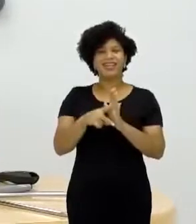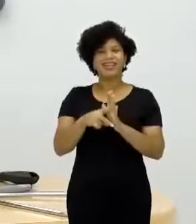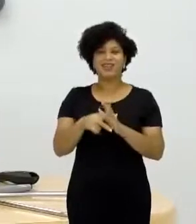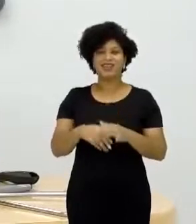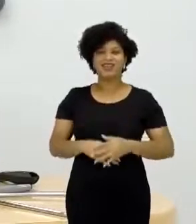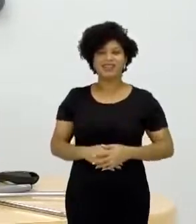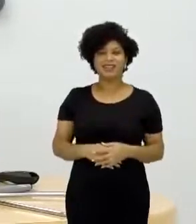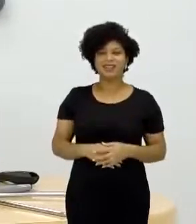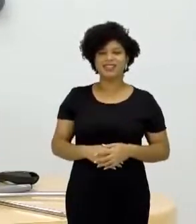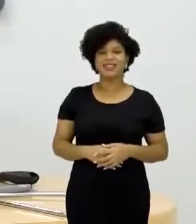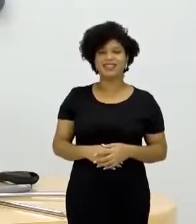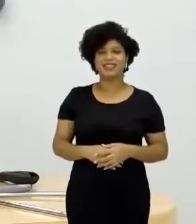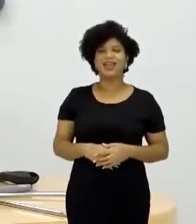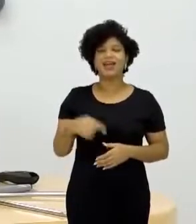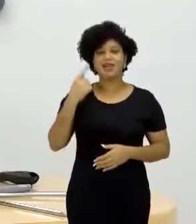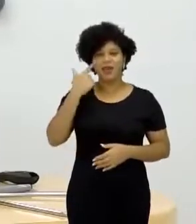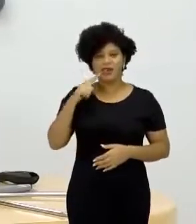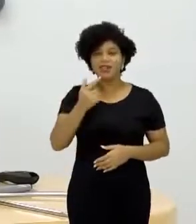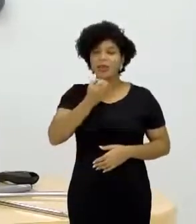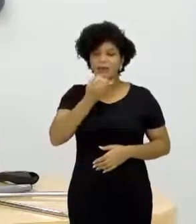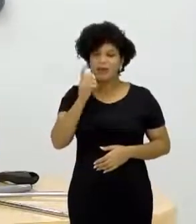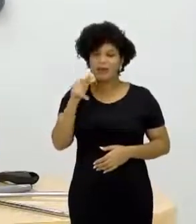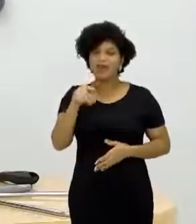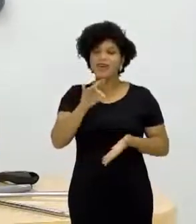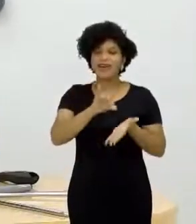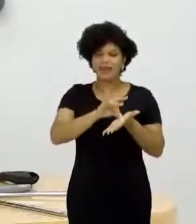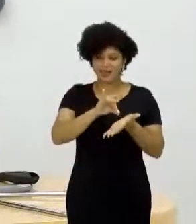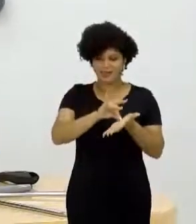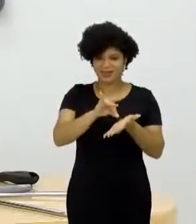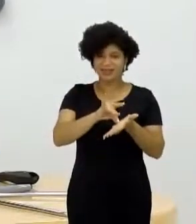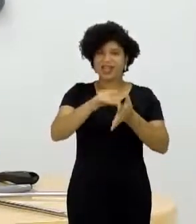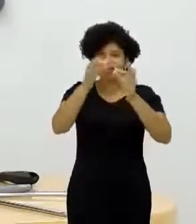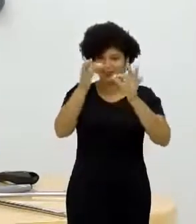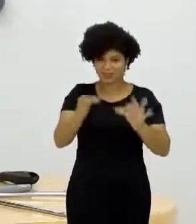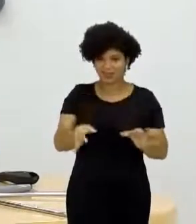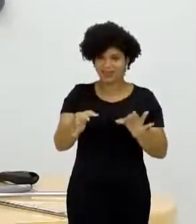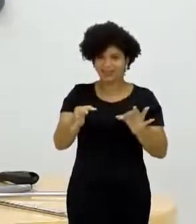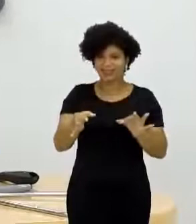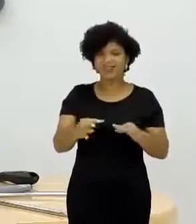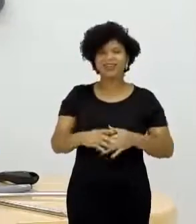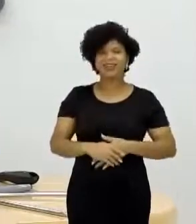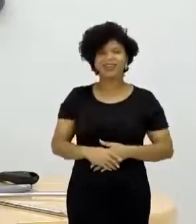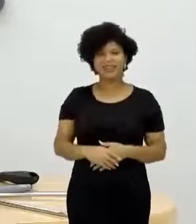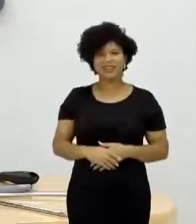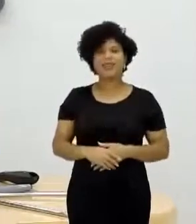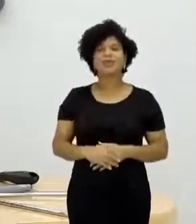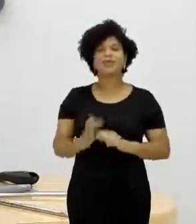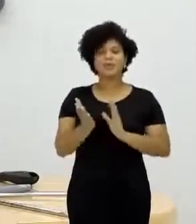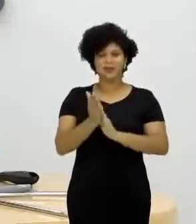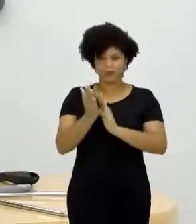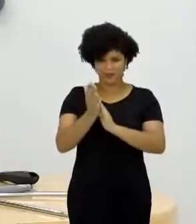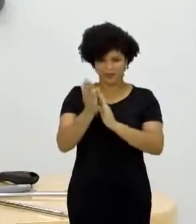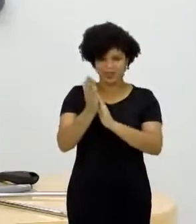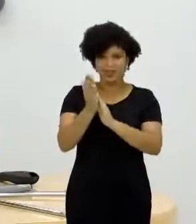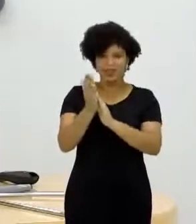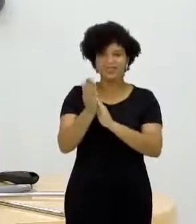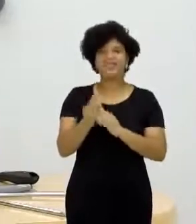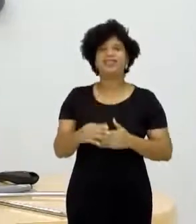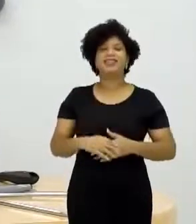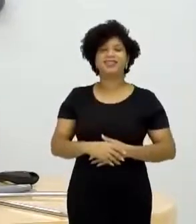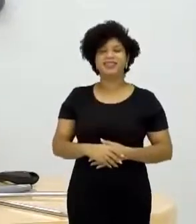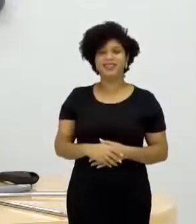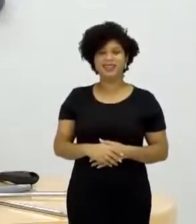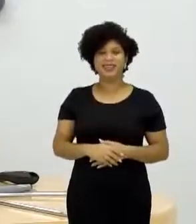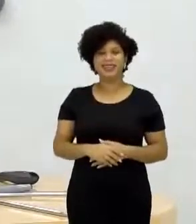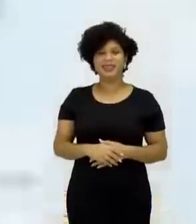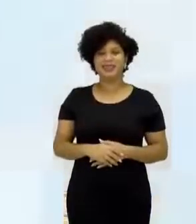Muito bacana. O pessoal colocou aqui, ó. Realidade. Corretíssimo, que colocou realidade, parabéns aí. Isso mesmo, é realidade.